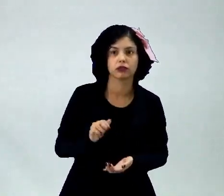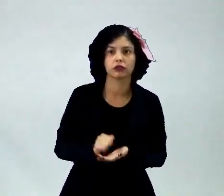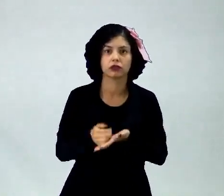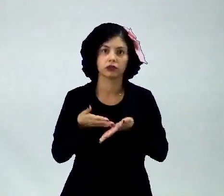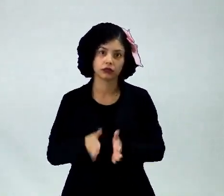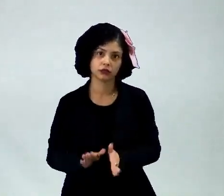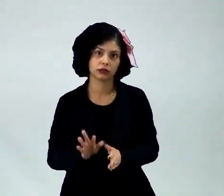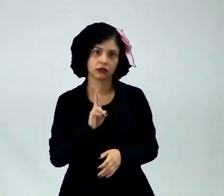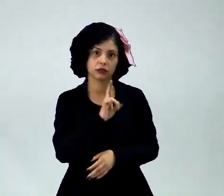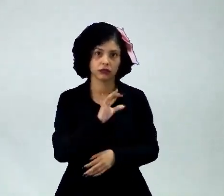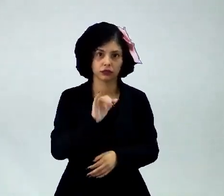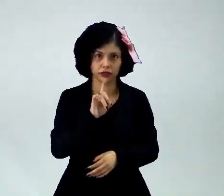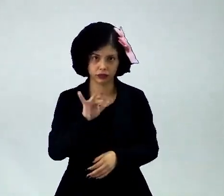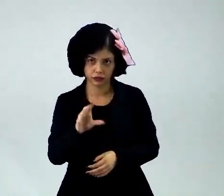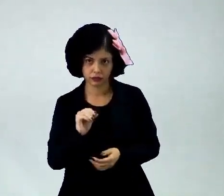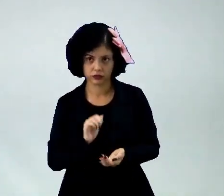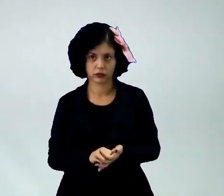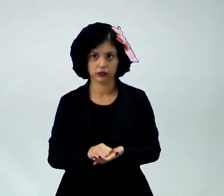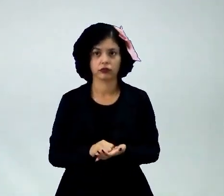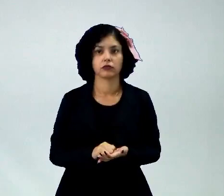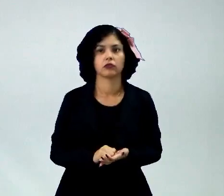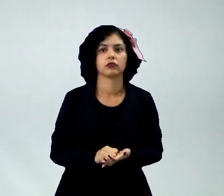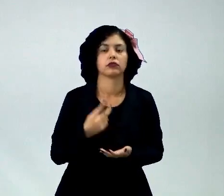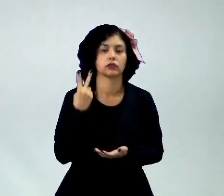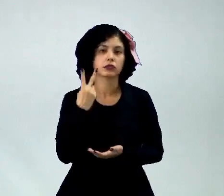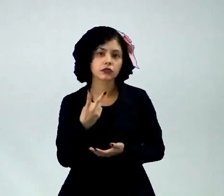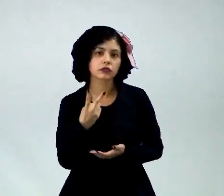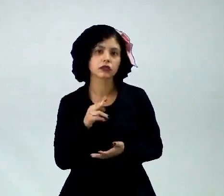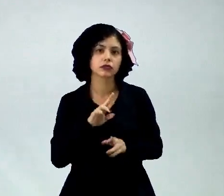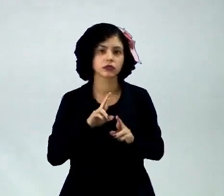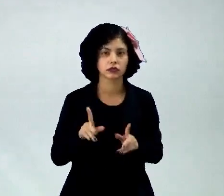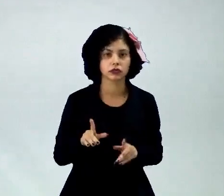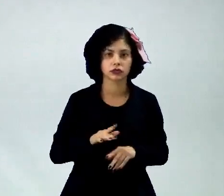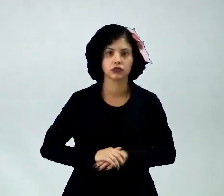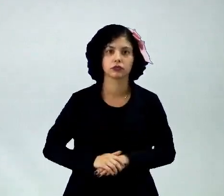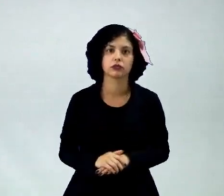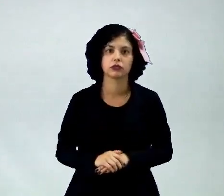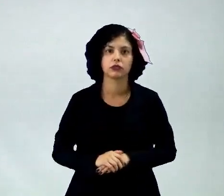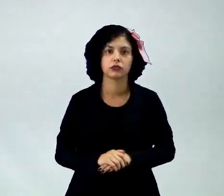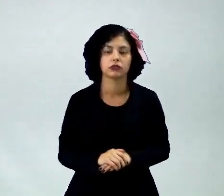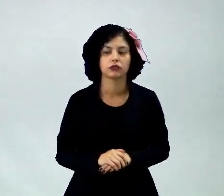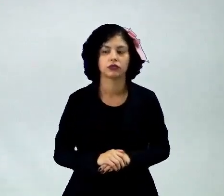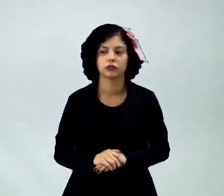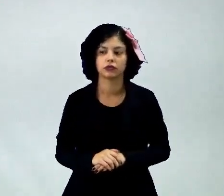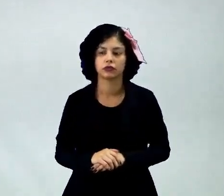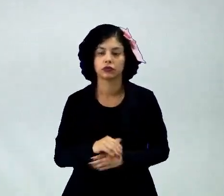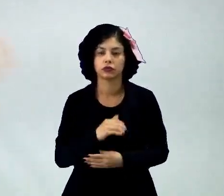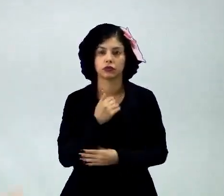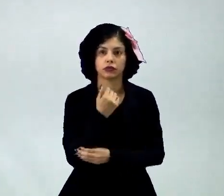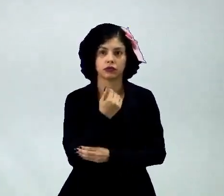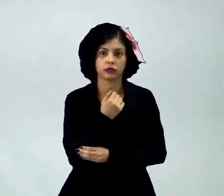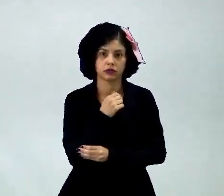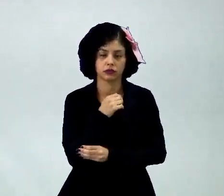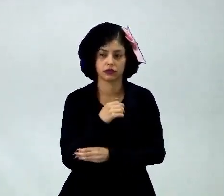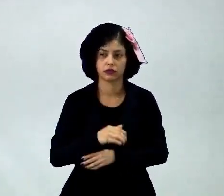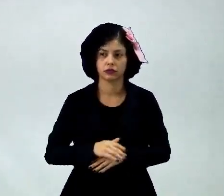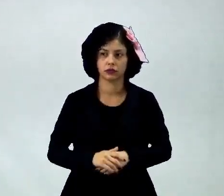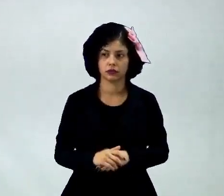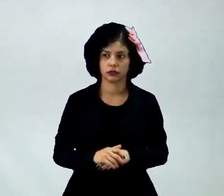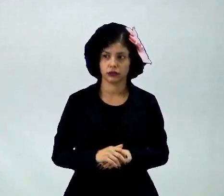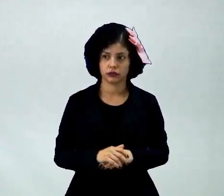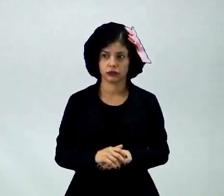um recessivo. Então, heterozigoto é um par de alelos diferentes, homozigoto um par de alelos